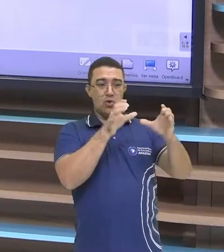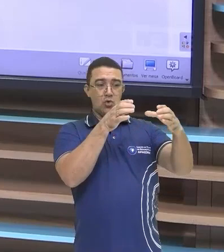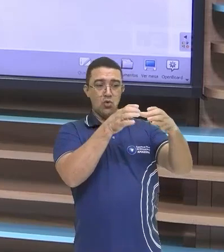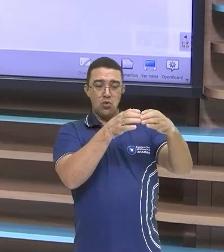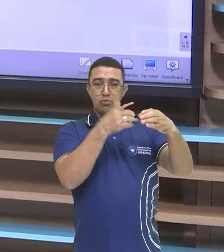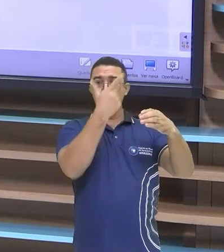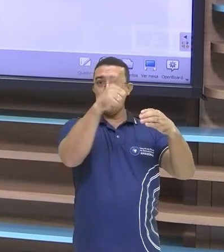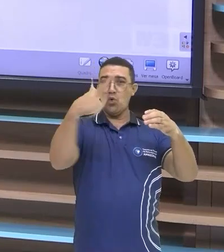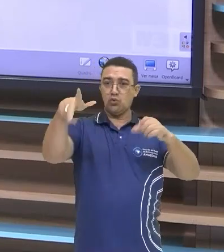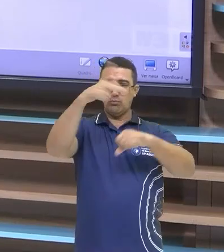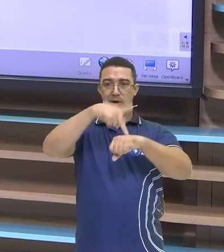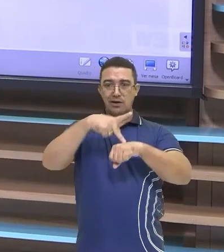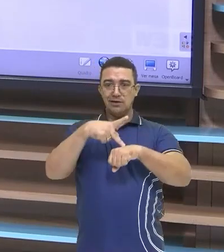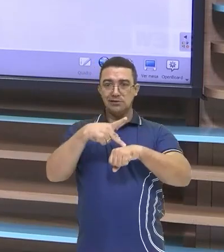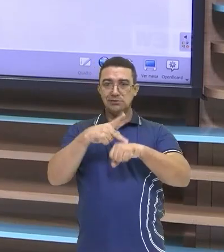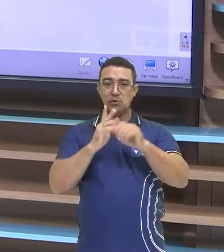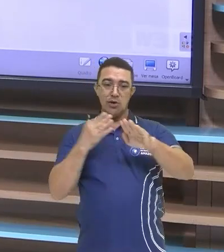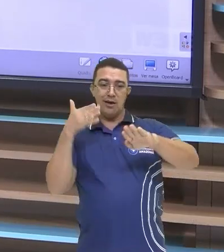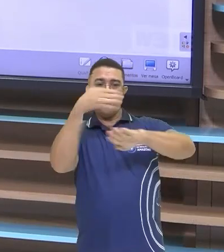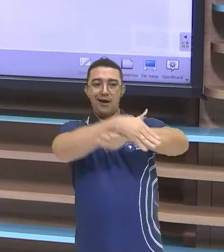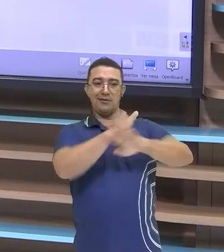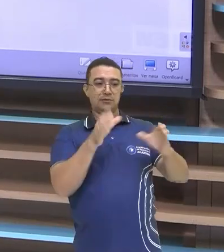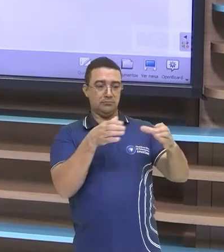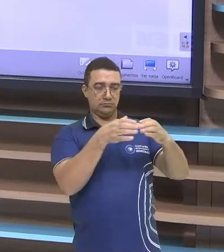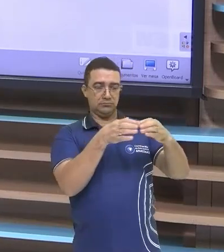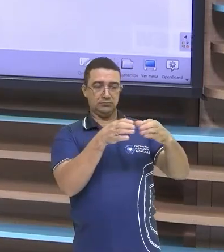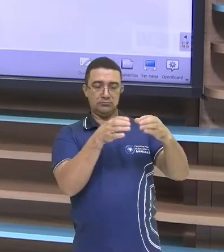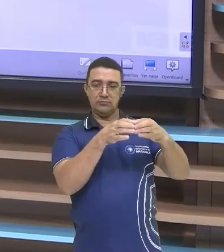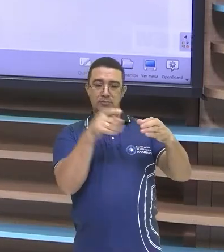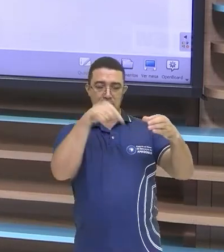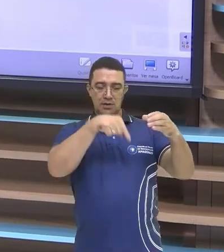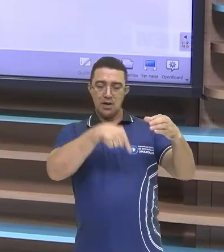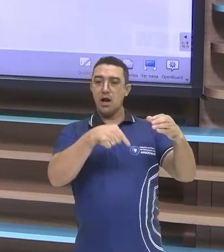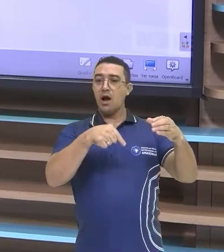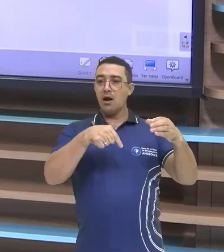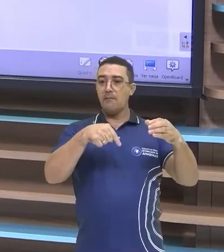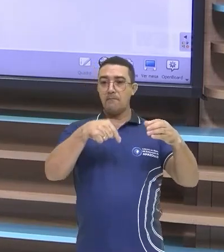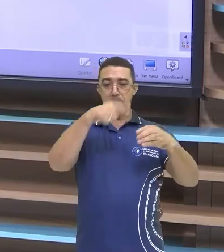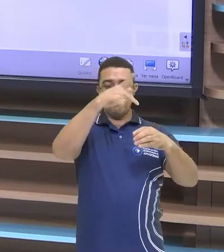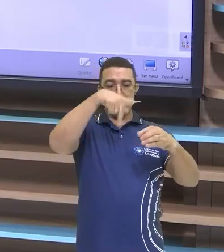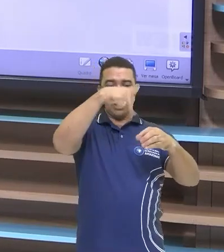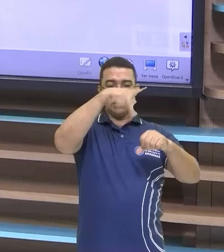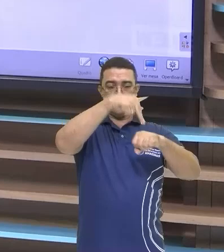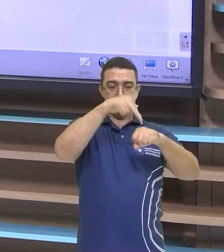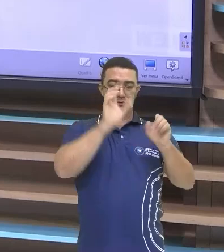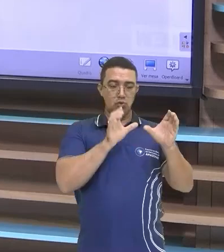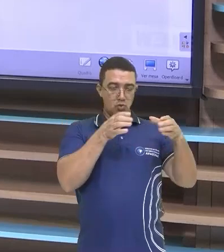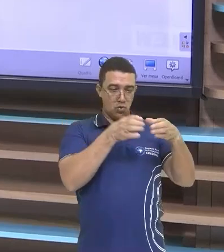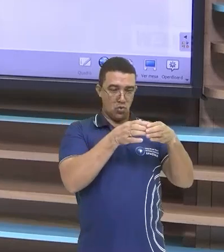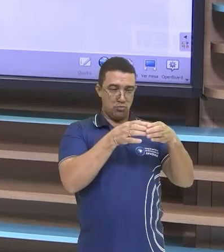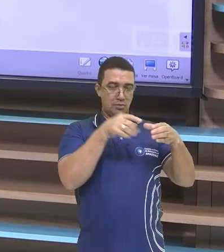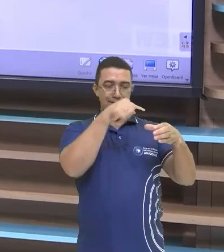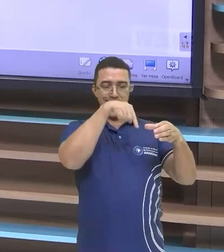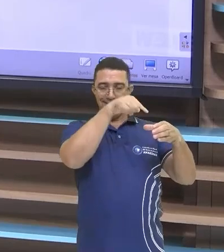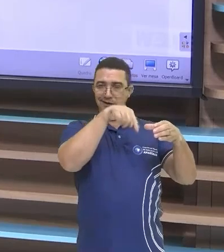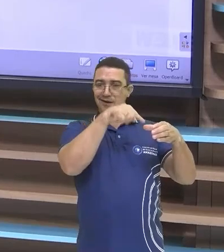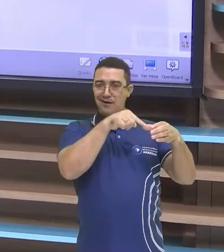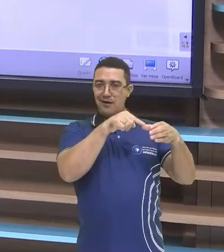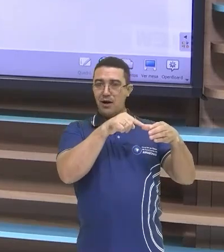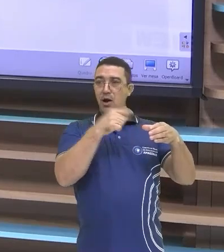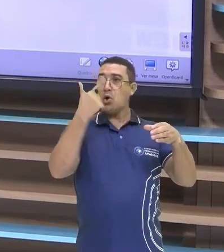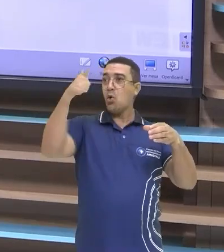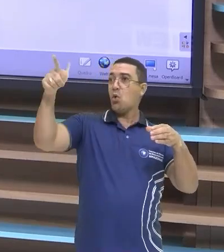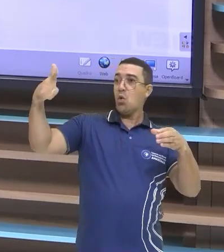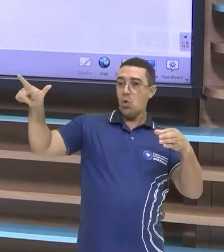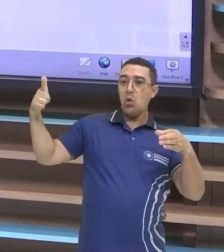outros países entrem no meu território. Professor, por que esses tributos são cobrados? São